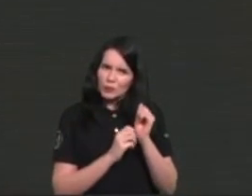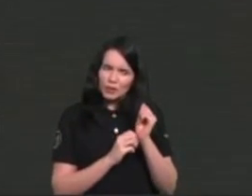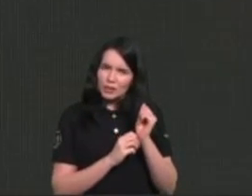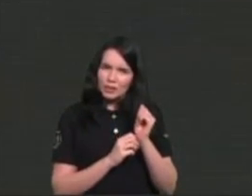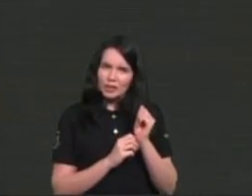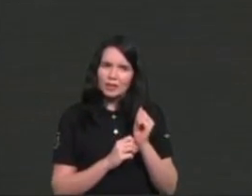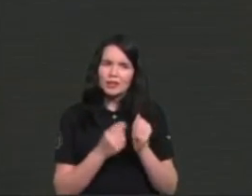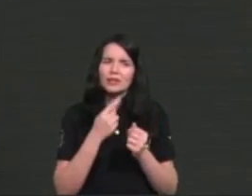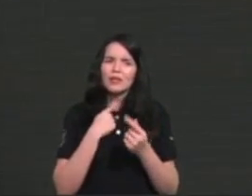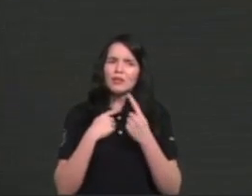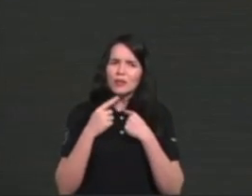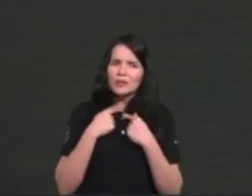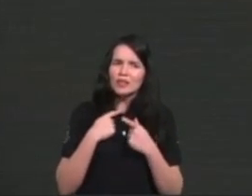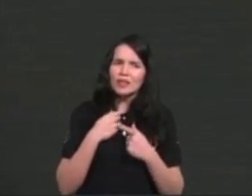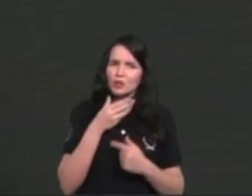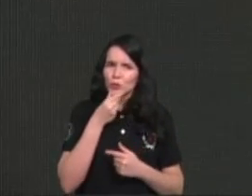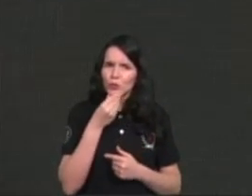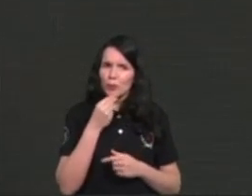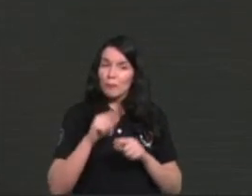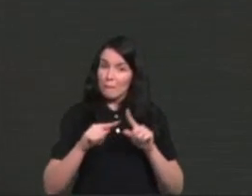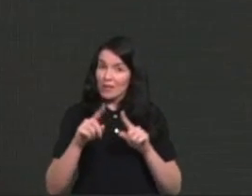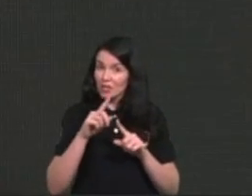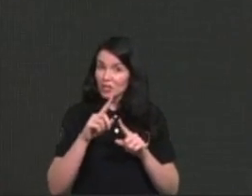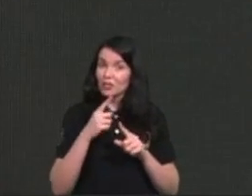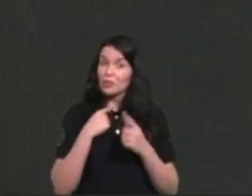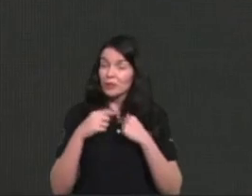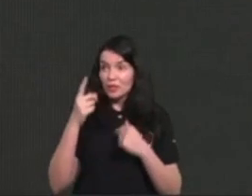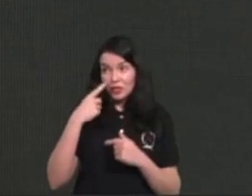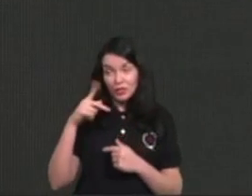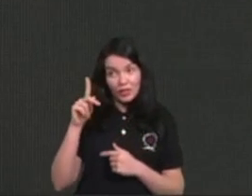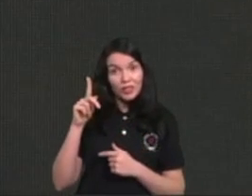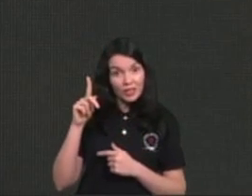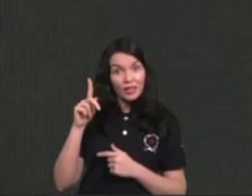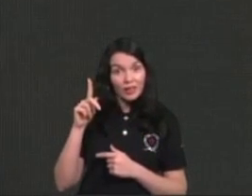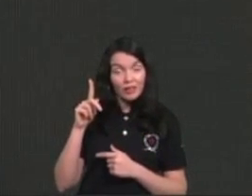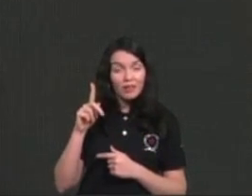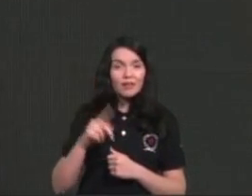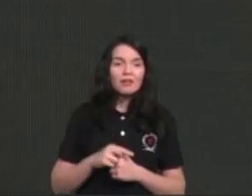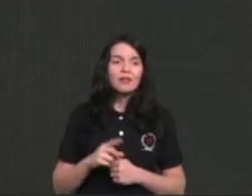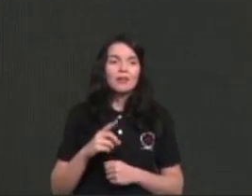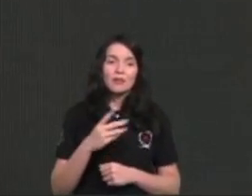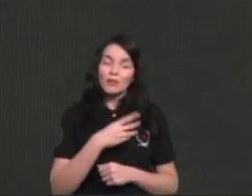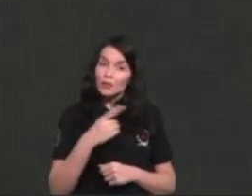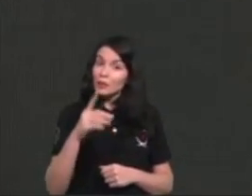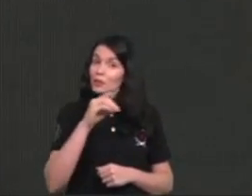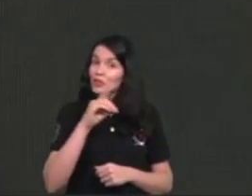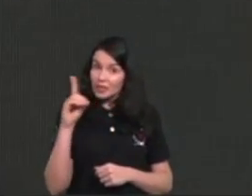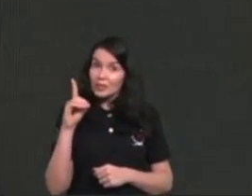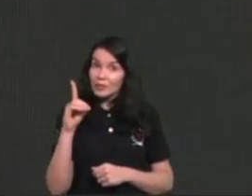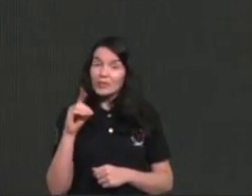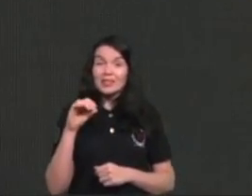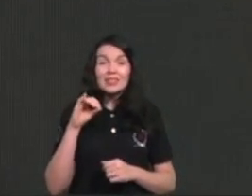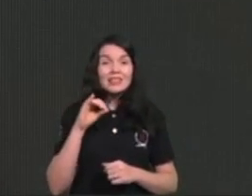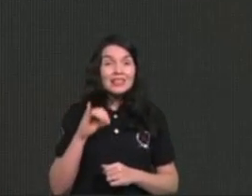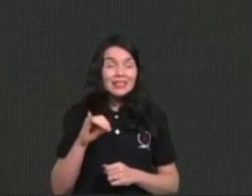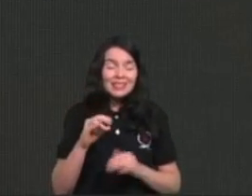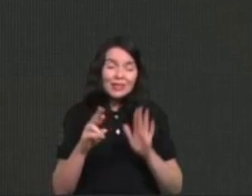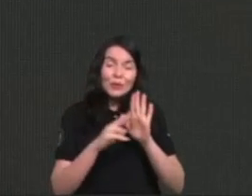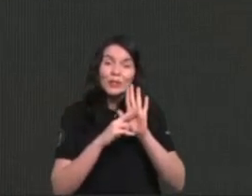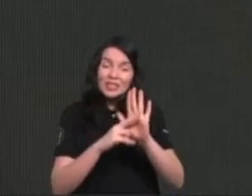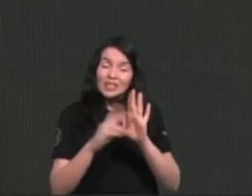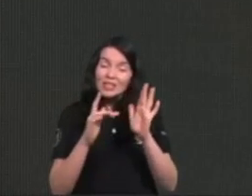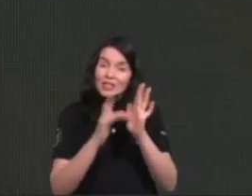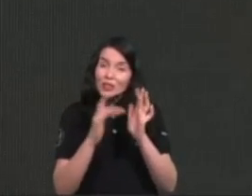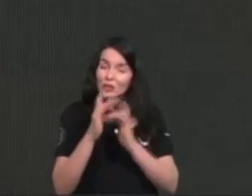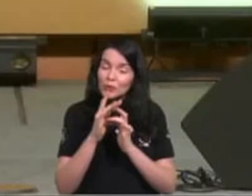nem da vontade do varão mas dá vontade de Deus você pode vir a ser filho de Deus se você reconhecer que Jesus